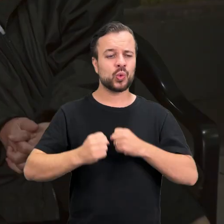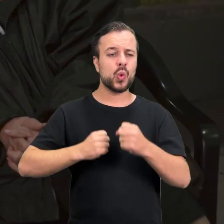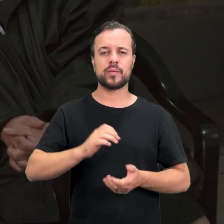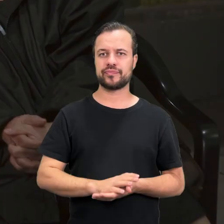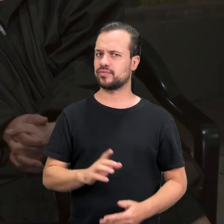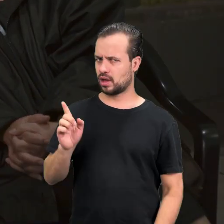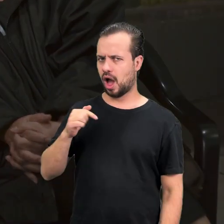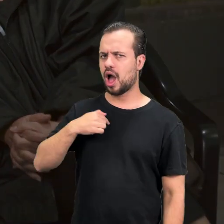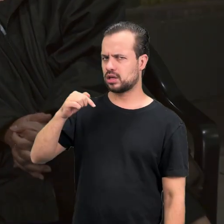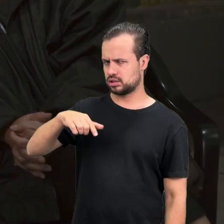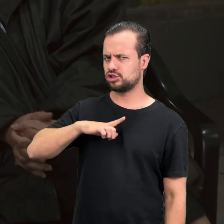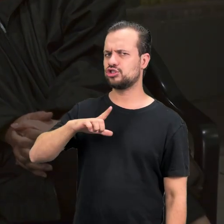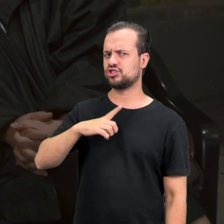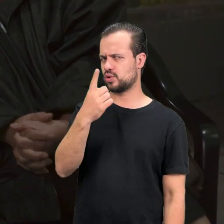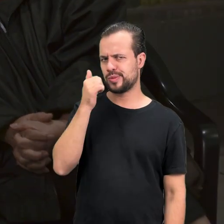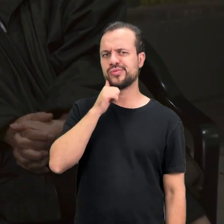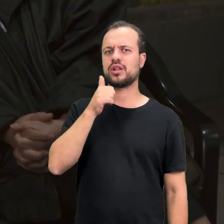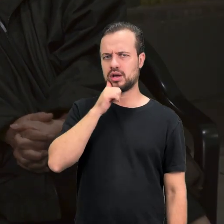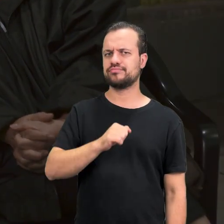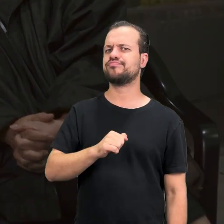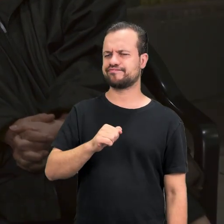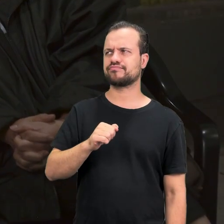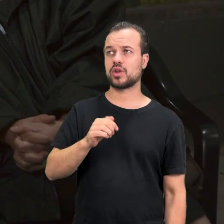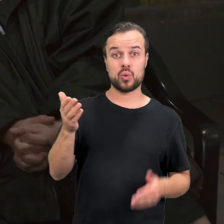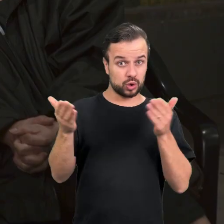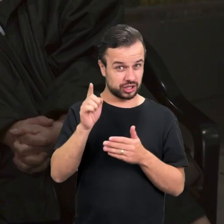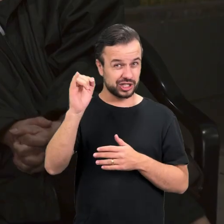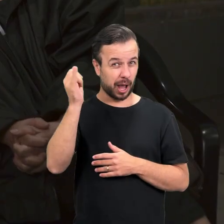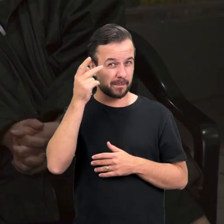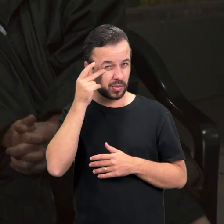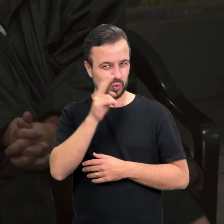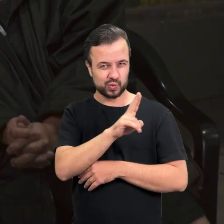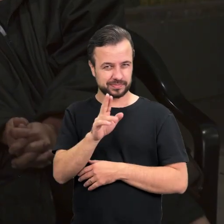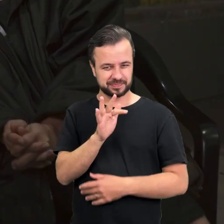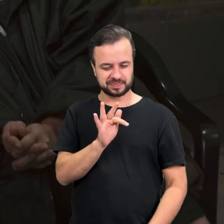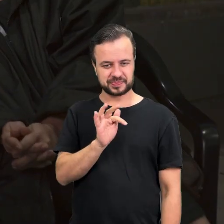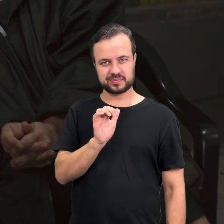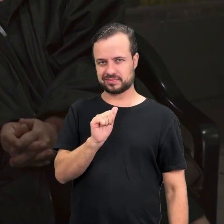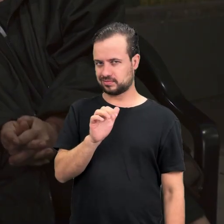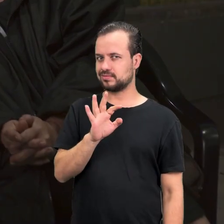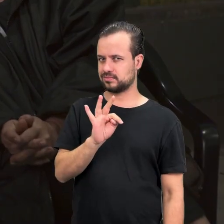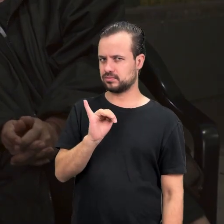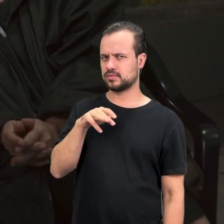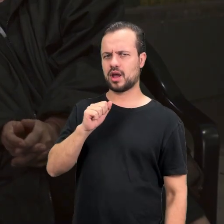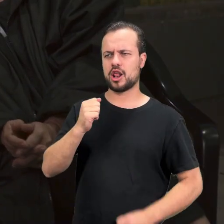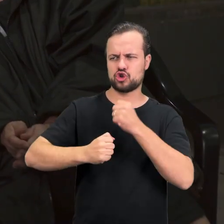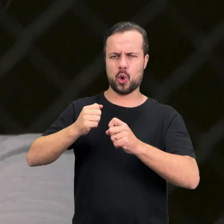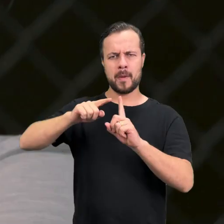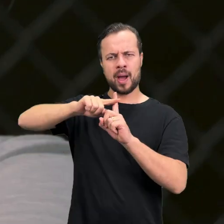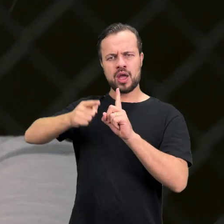Mas tivemos uma jogadora nossa, hoje ela está no Japão, a Fátima Guido. Ela jogou barrigudona,